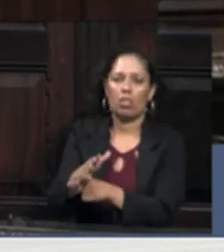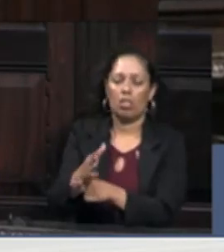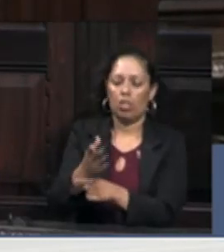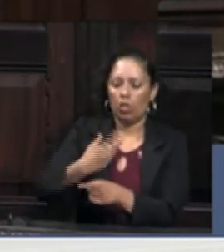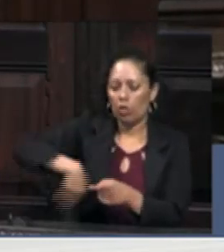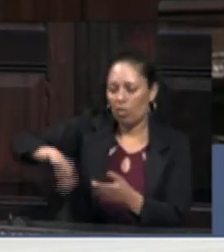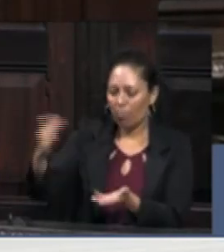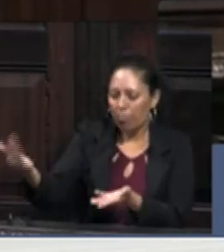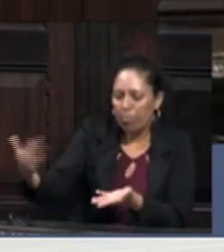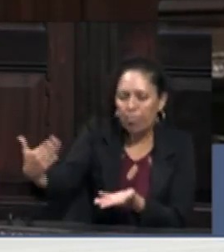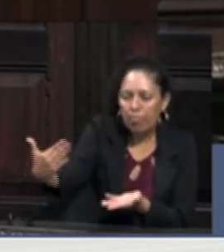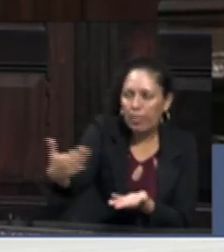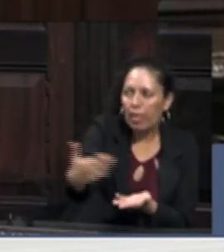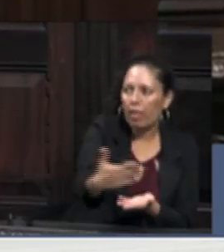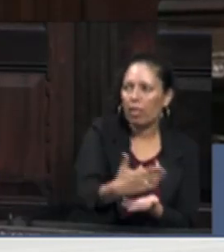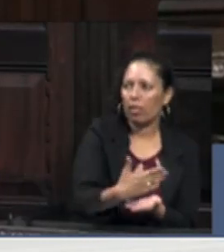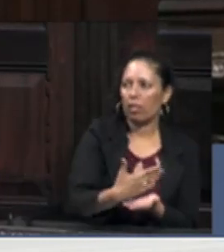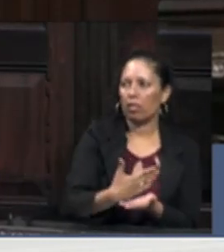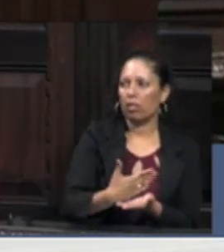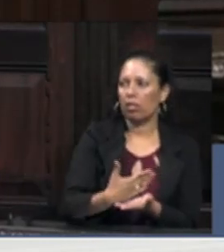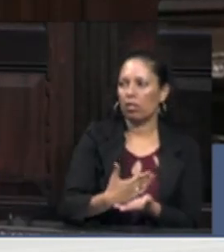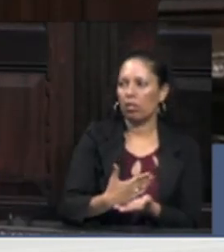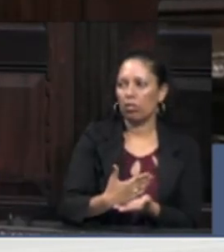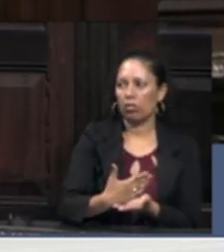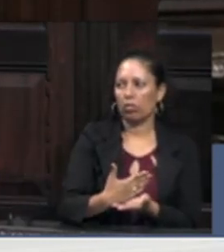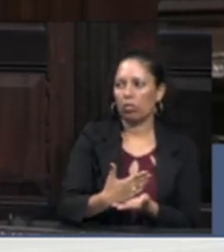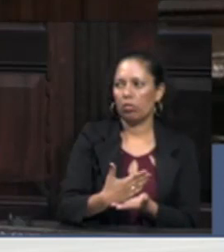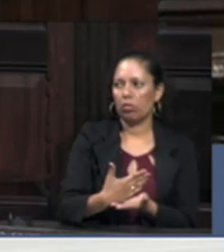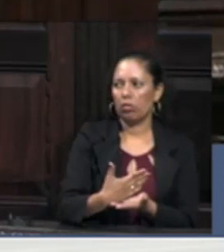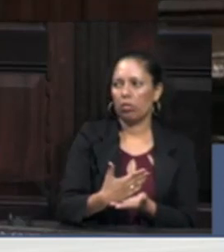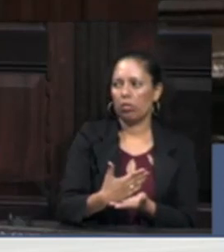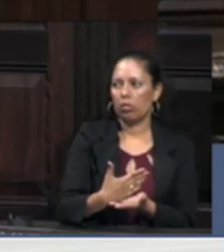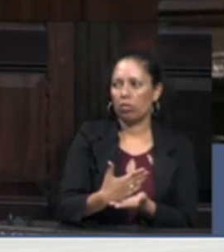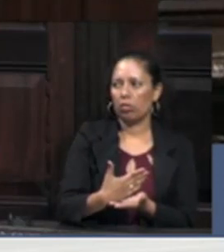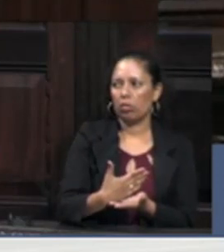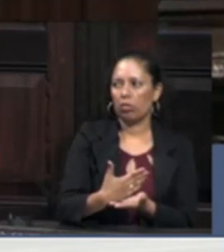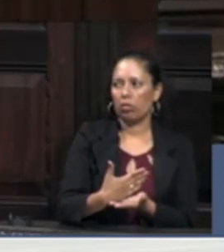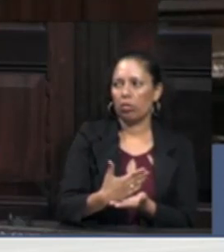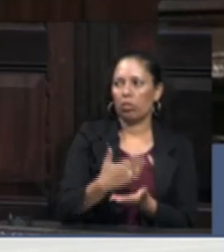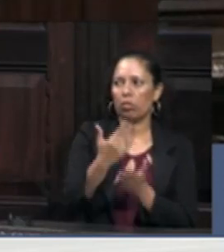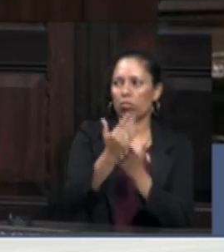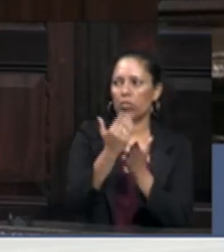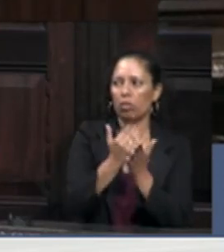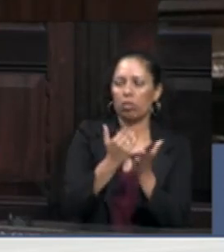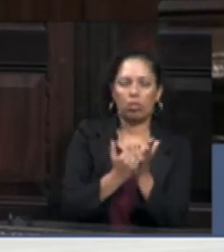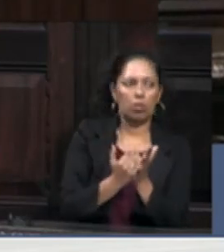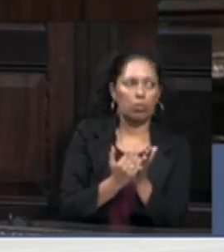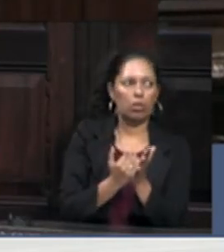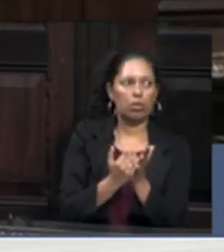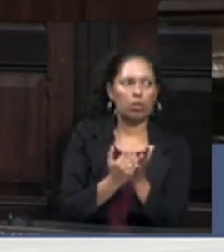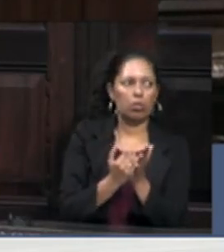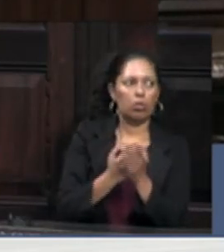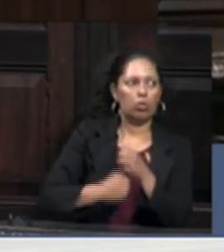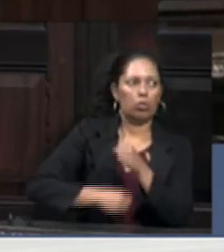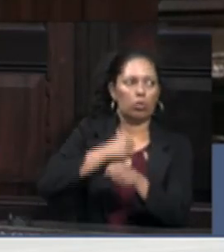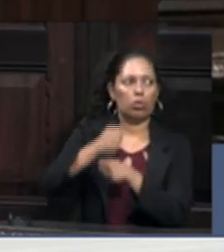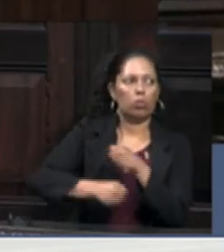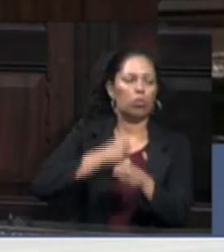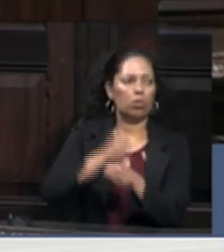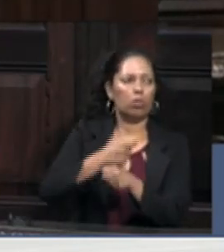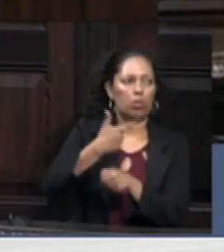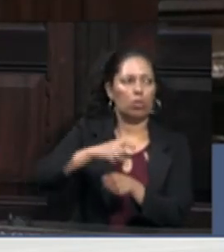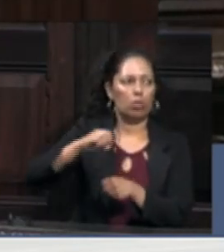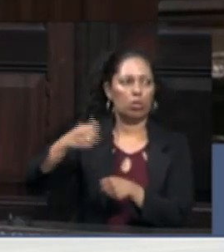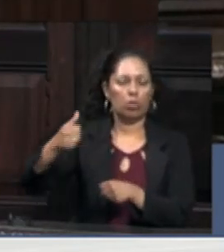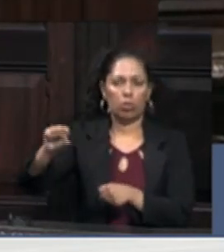ativa do Estado, segundo dados da Procuradoria, fornecidos aqui na audiência do orçamento, da Comissão de Orçamento, no ano de 2018,